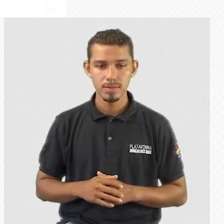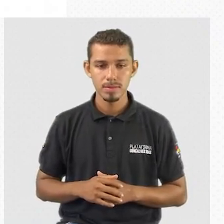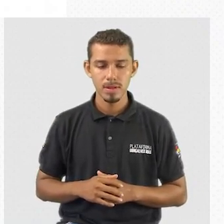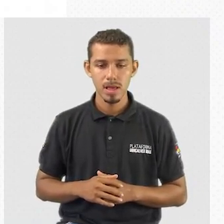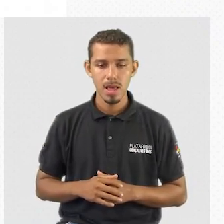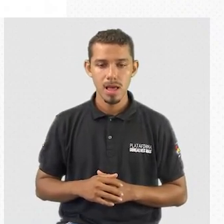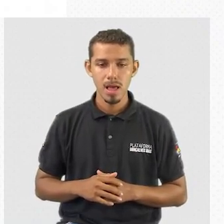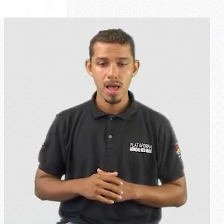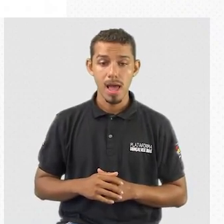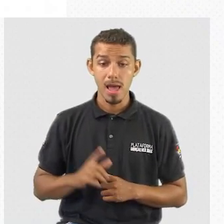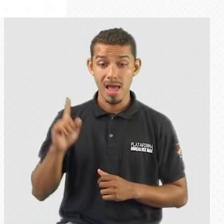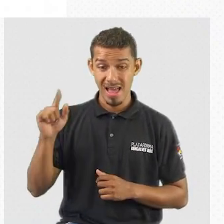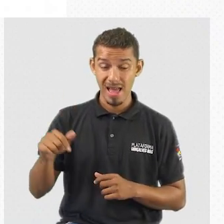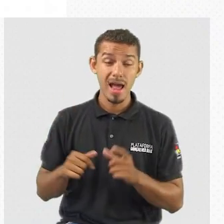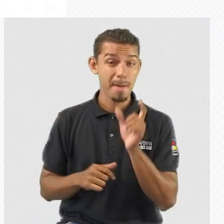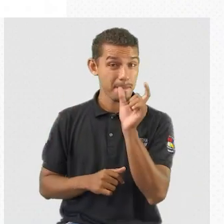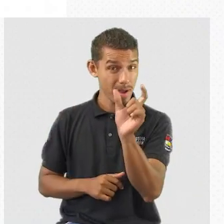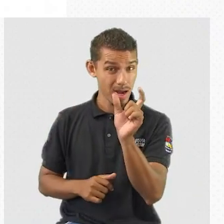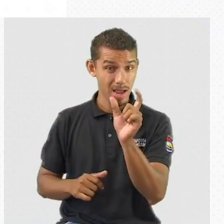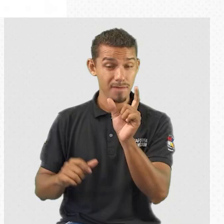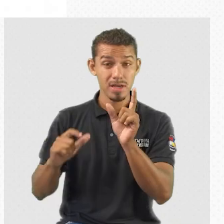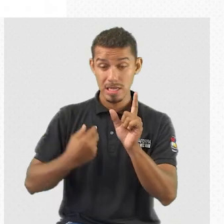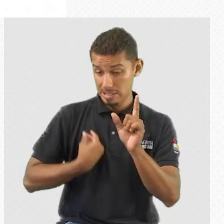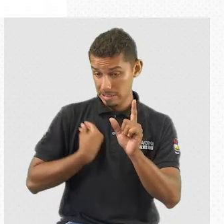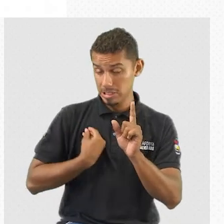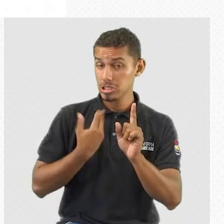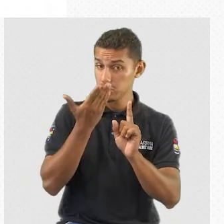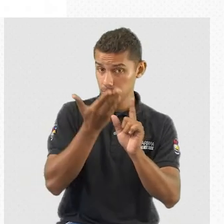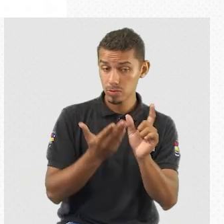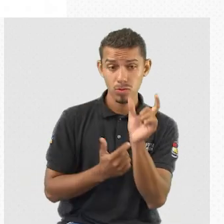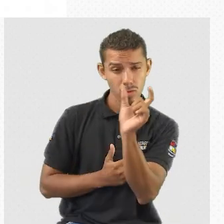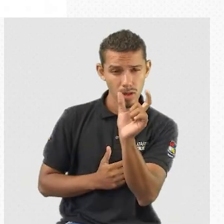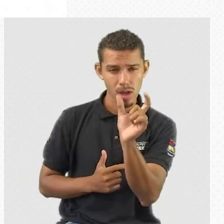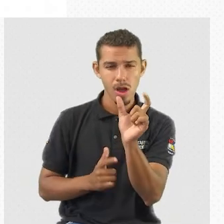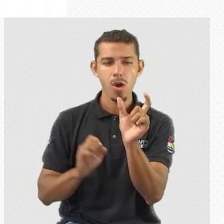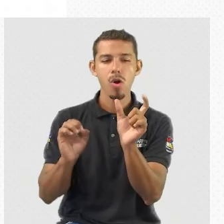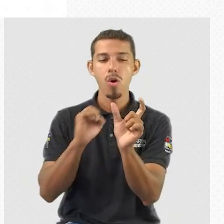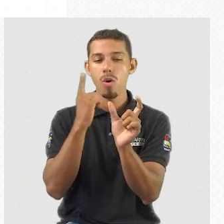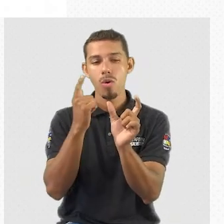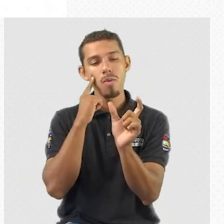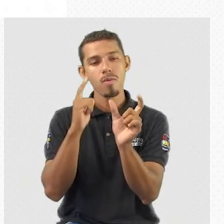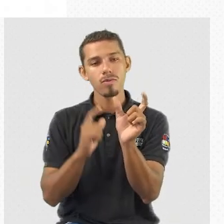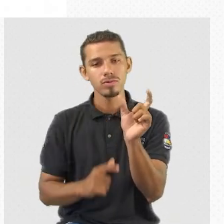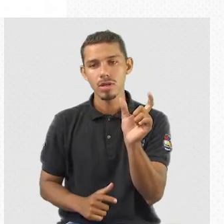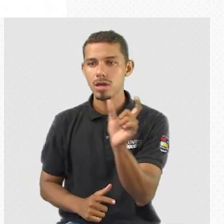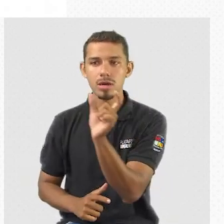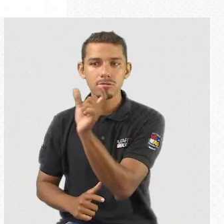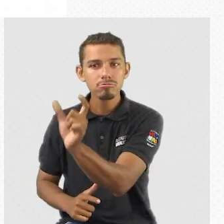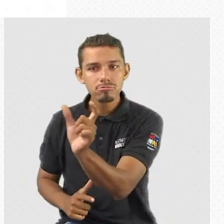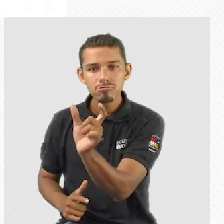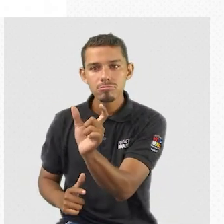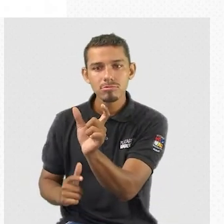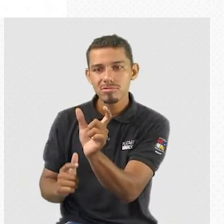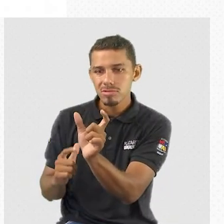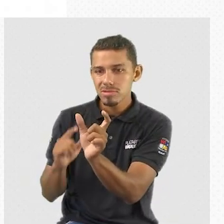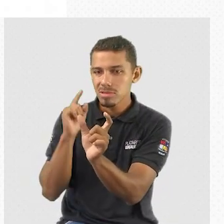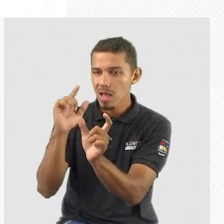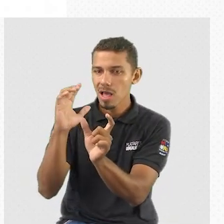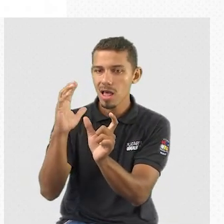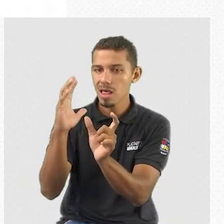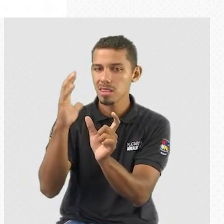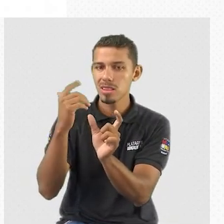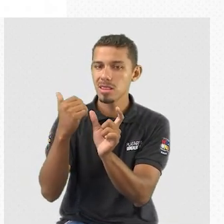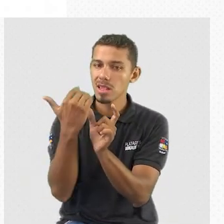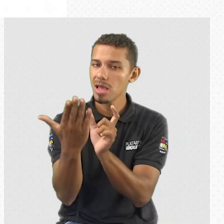ela existe, né, por si mesmo, ou ela está apontando para alguma coisa que está fora dela?